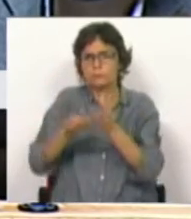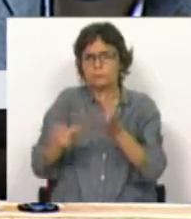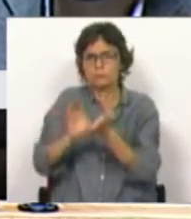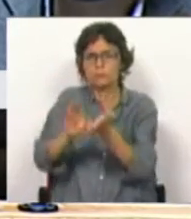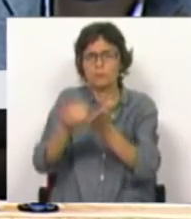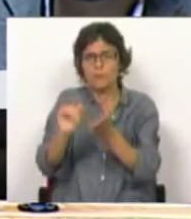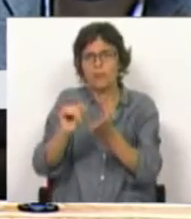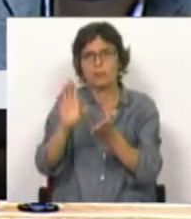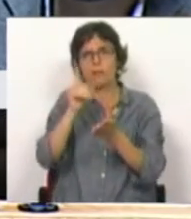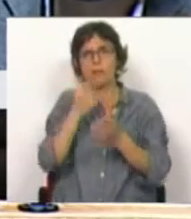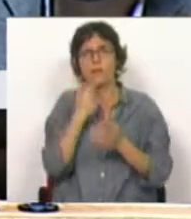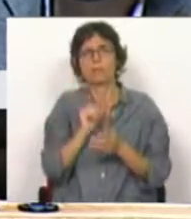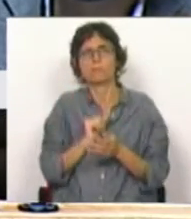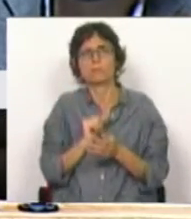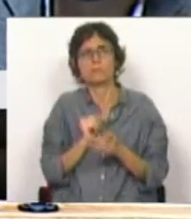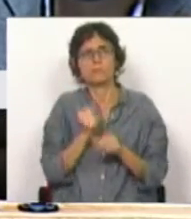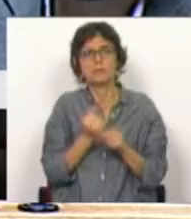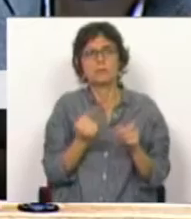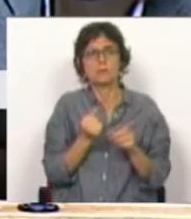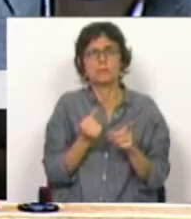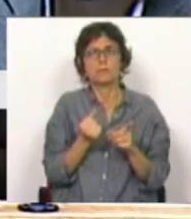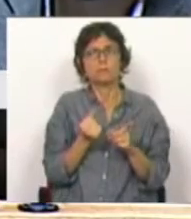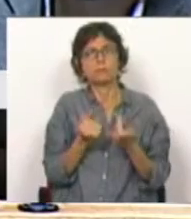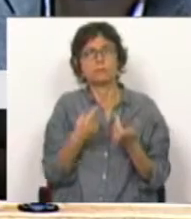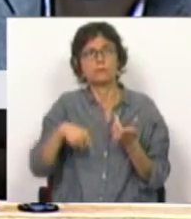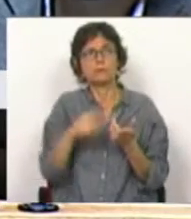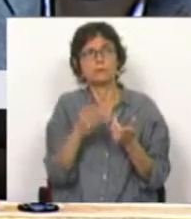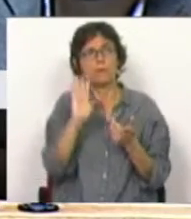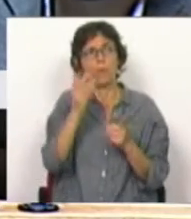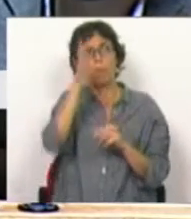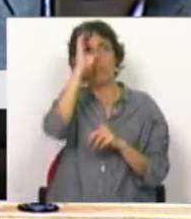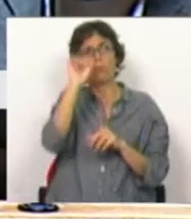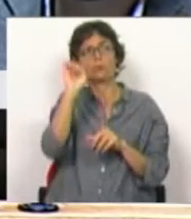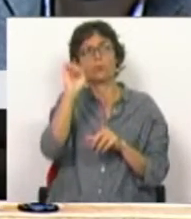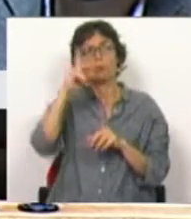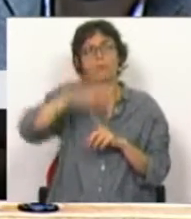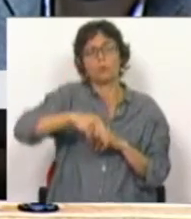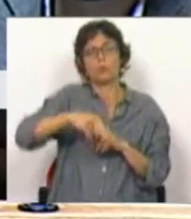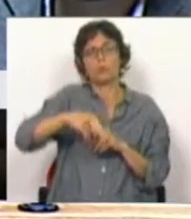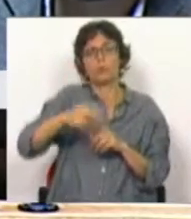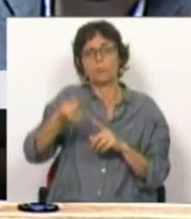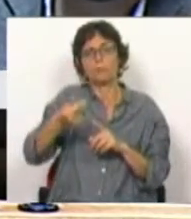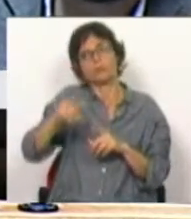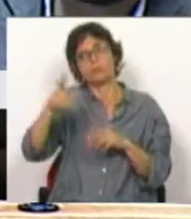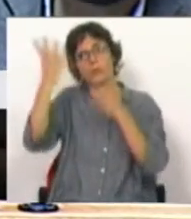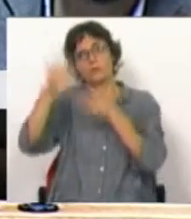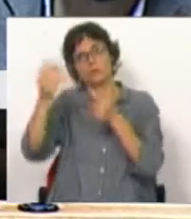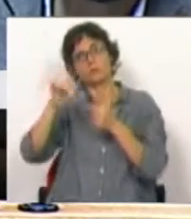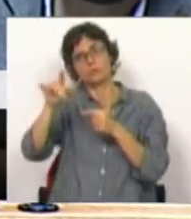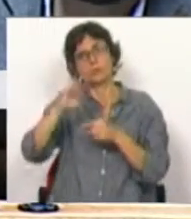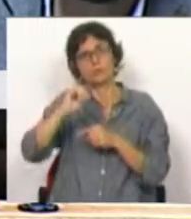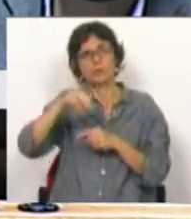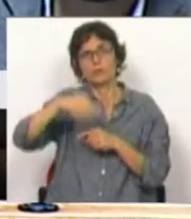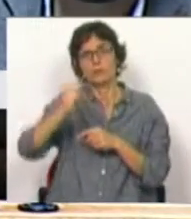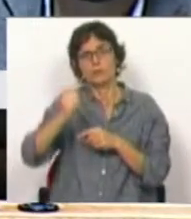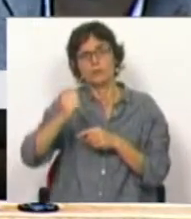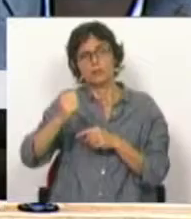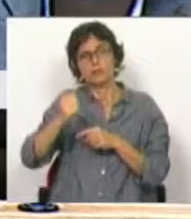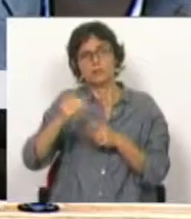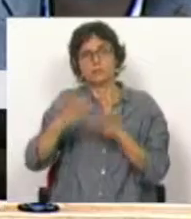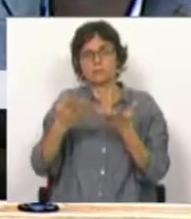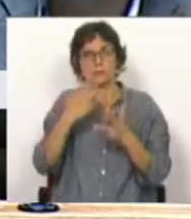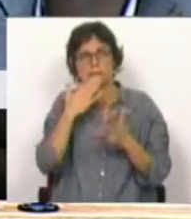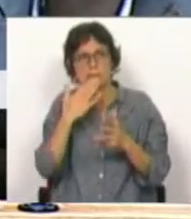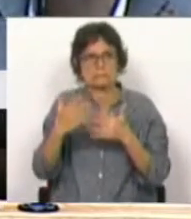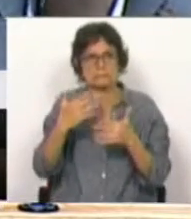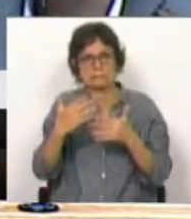não podemos fazer isso, pensa o CDS-PP, porque nós, quando estivemos no Governo, cortamos 1.000 milhões de euros no orçamento do Serviço Nacional de Saúde. Portanto, ficava um